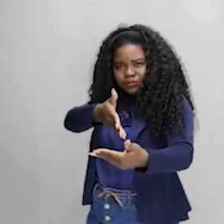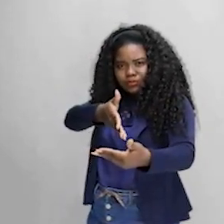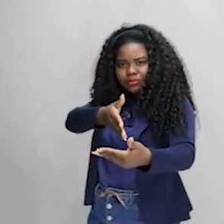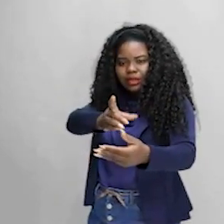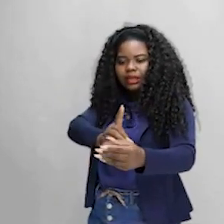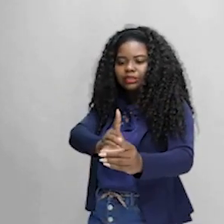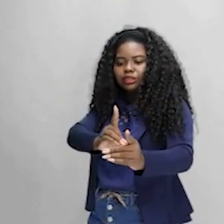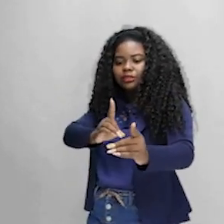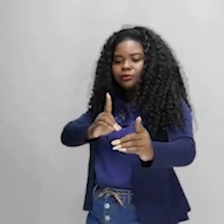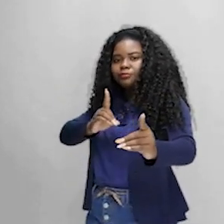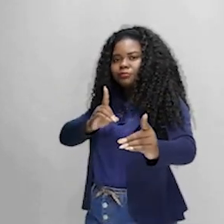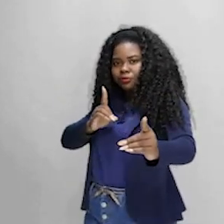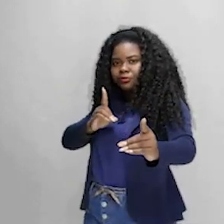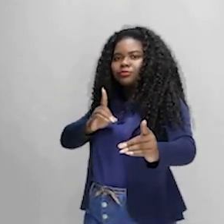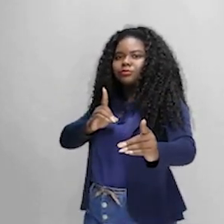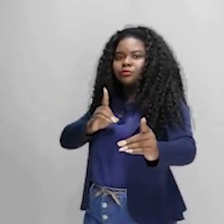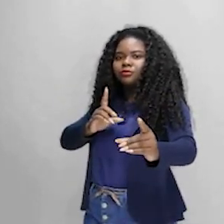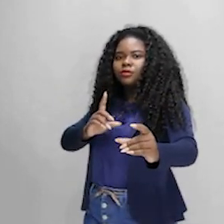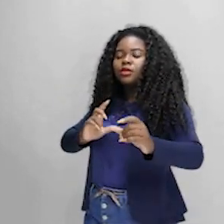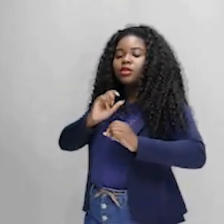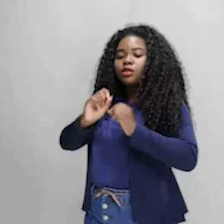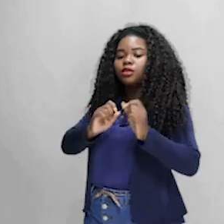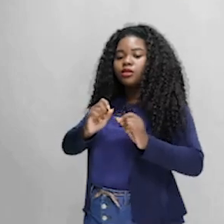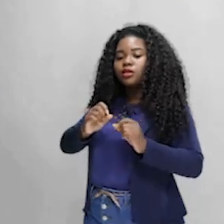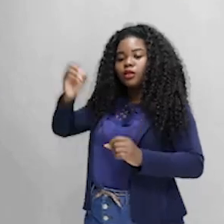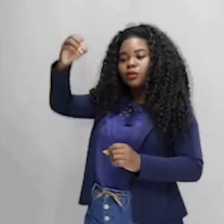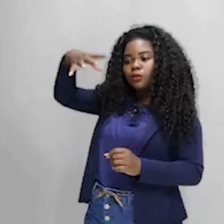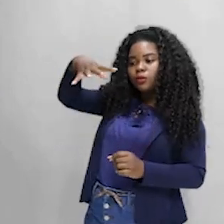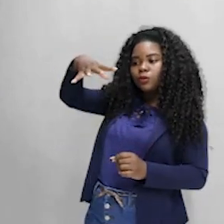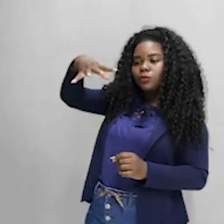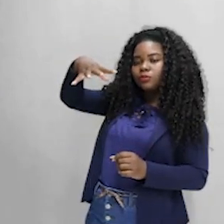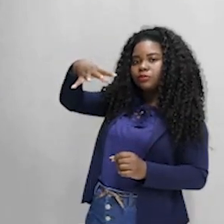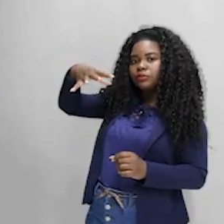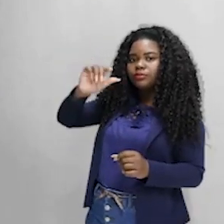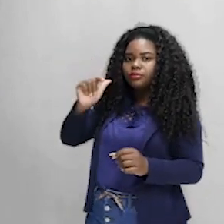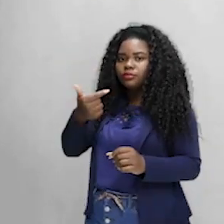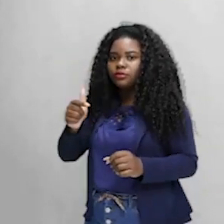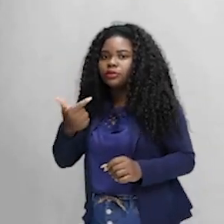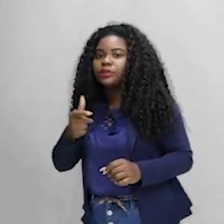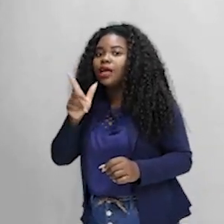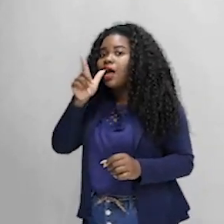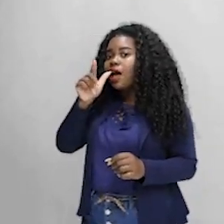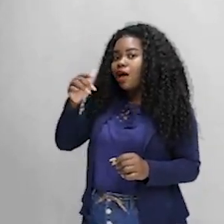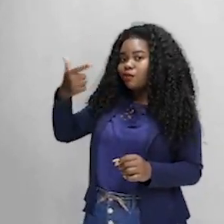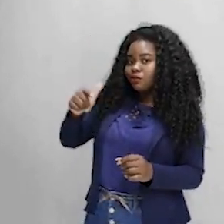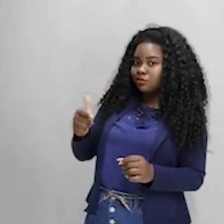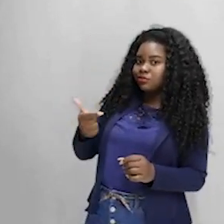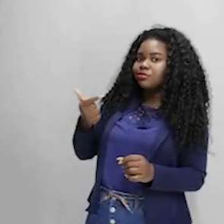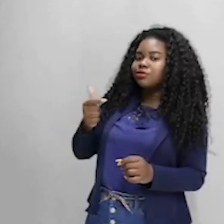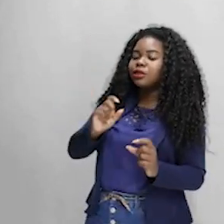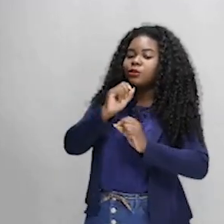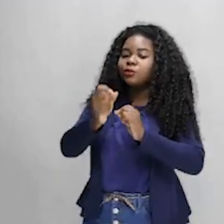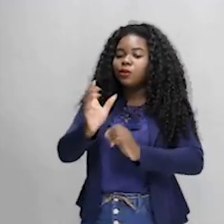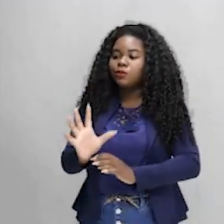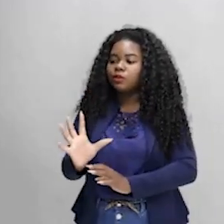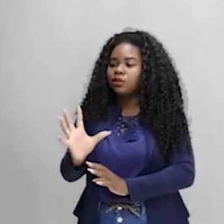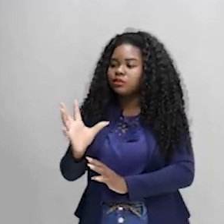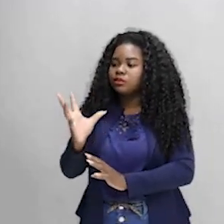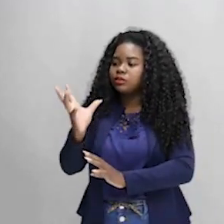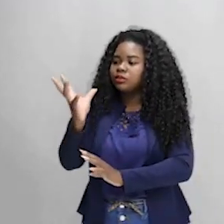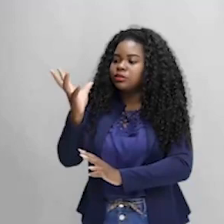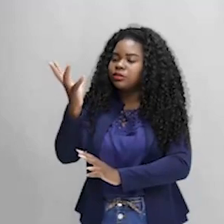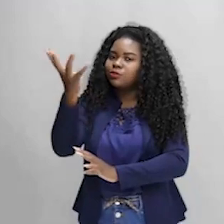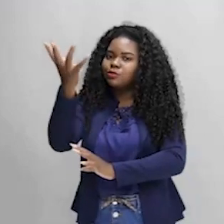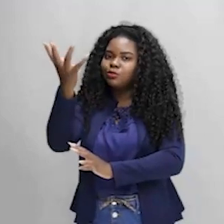luminosidade? Ela cai. O que acontece com a umidade? Ela cai. O que vai acontecer com o porte arbóreo?